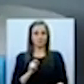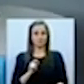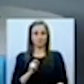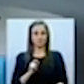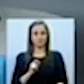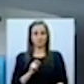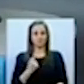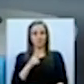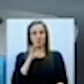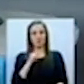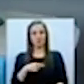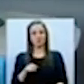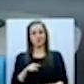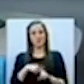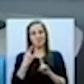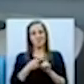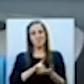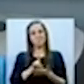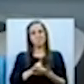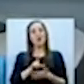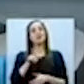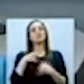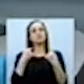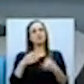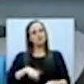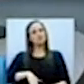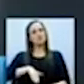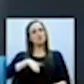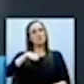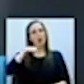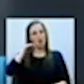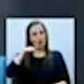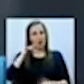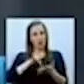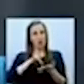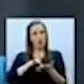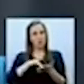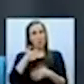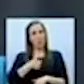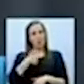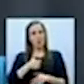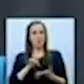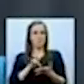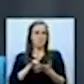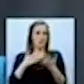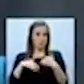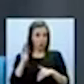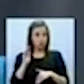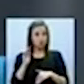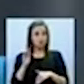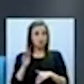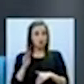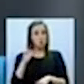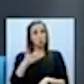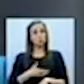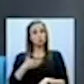para um filho estudar no primeiro ano de escolaridade. Depois vão crescendo por aí acima, vão tendo mais livros, no quinto ano há bastantes mais livros, mas no